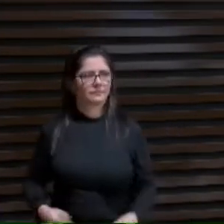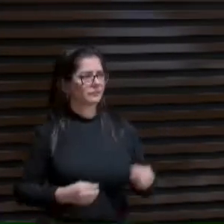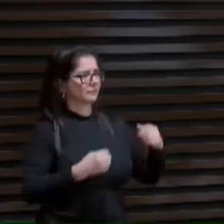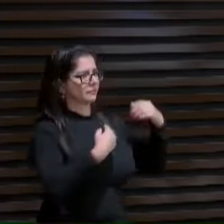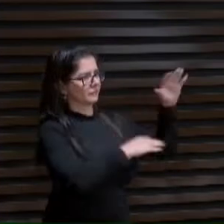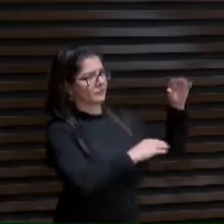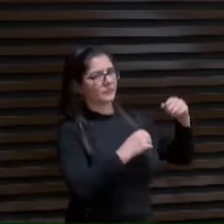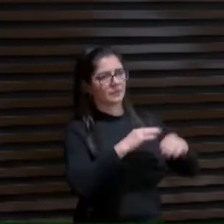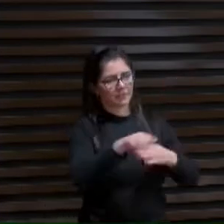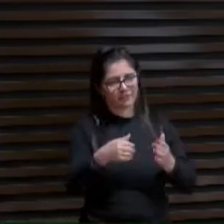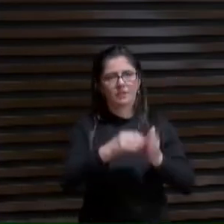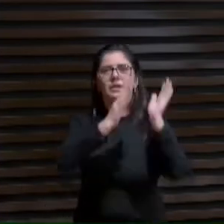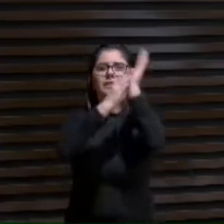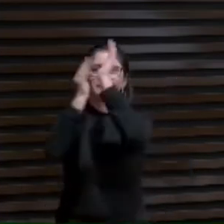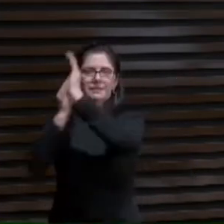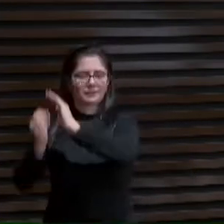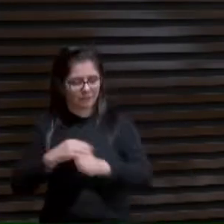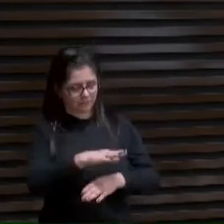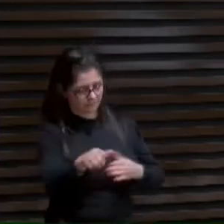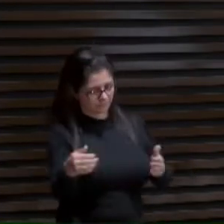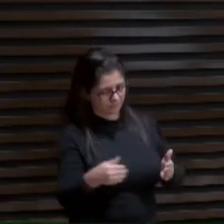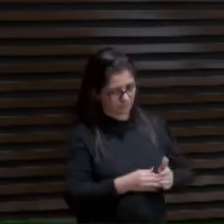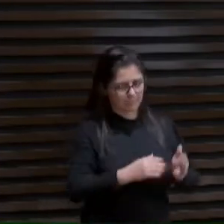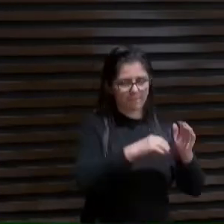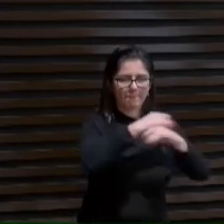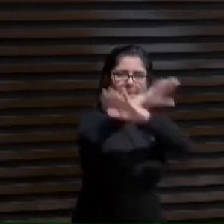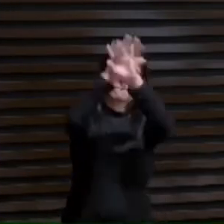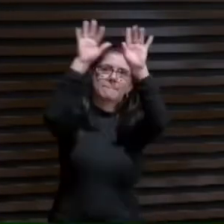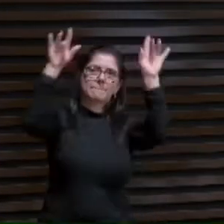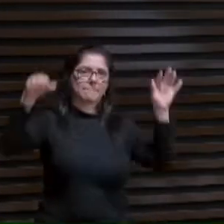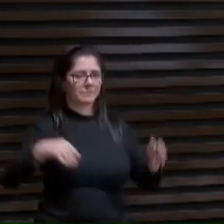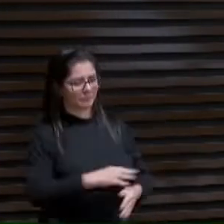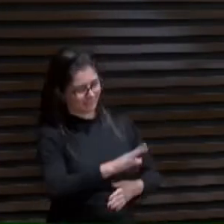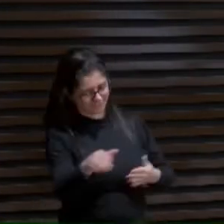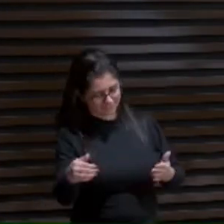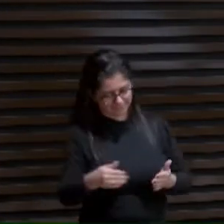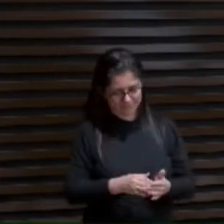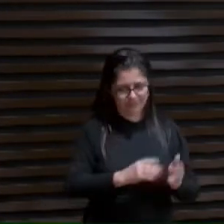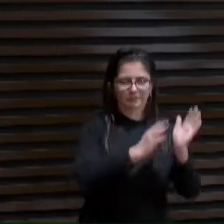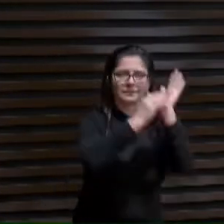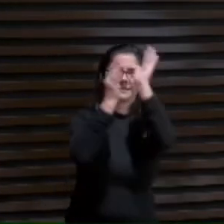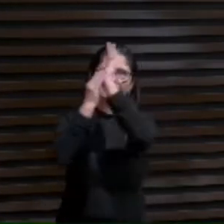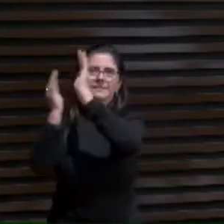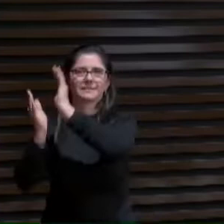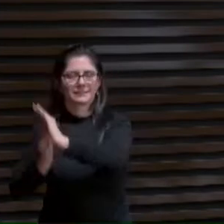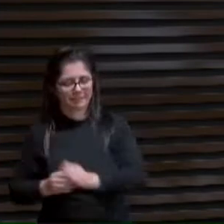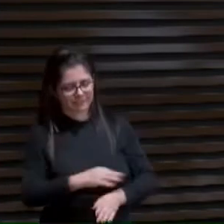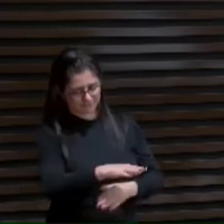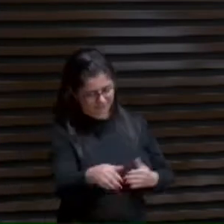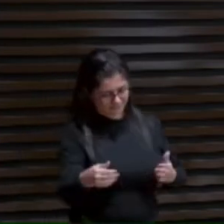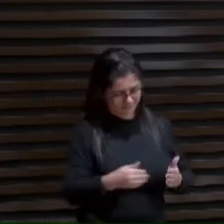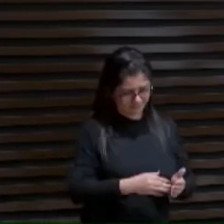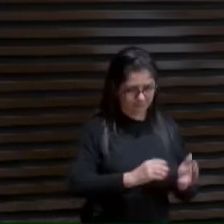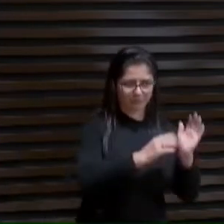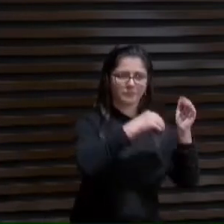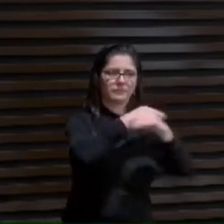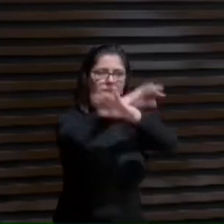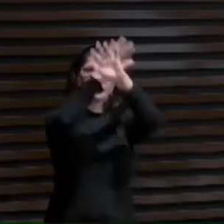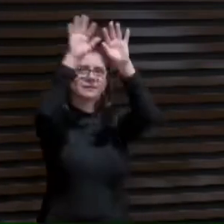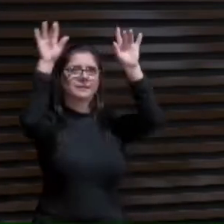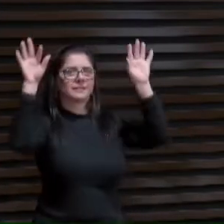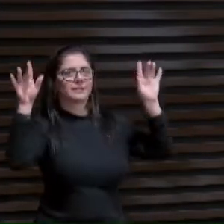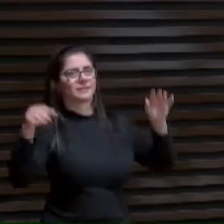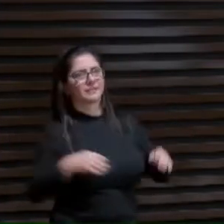Todo louvor e toda a glória. Todo louvor e toda